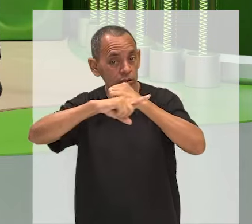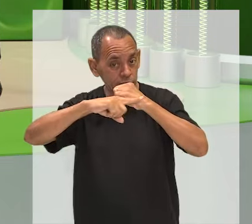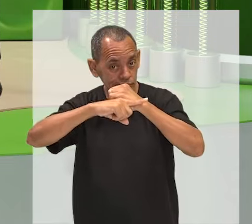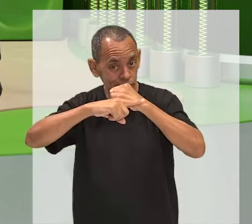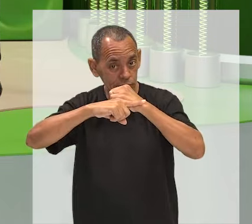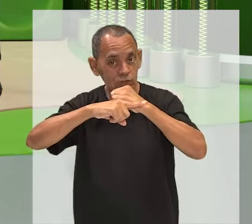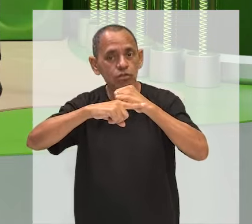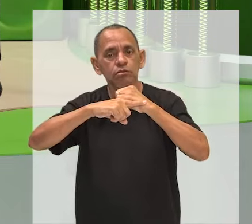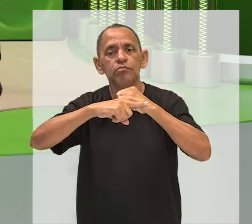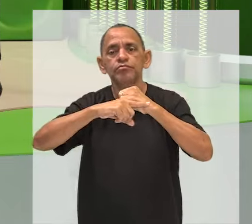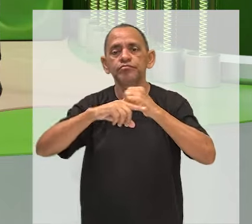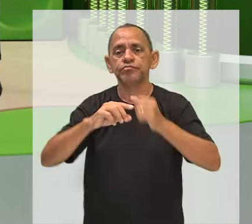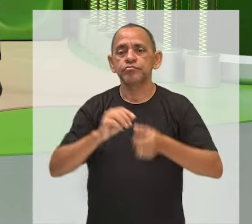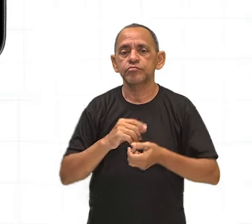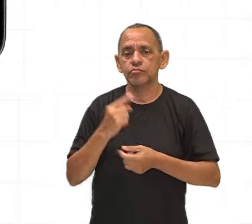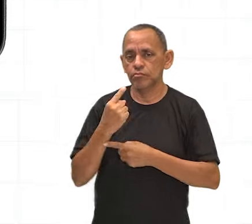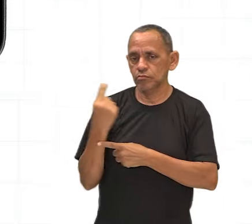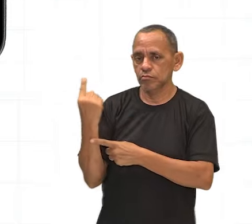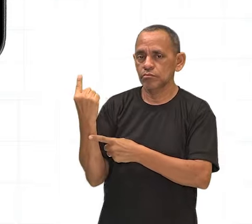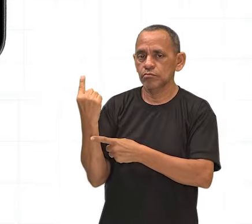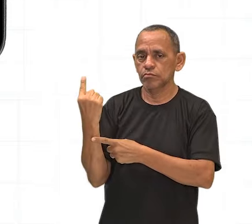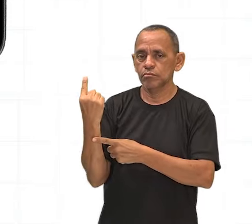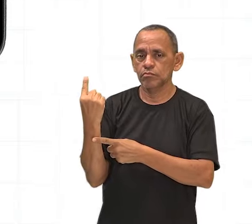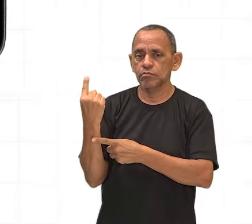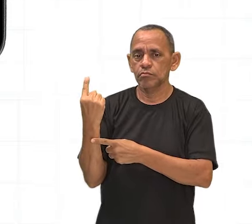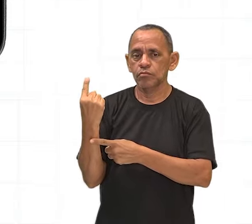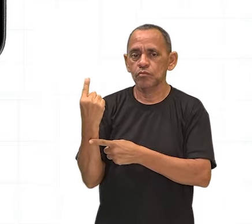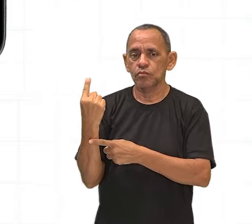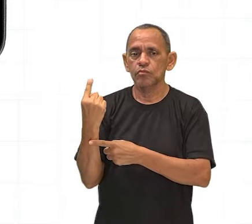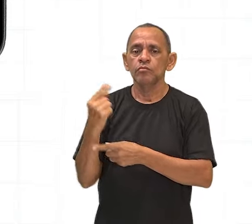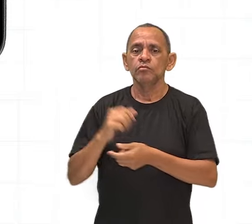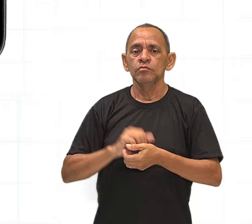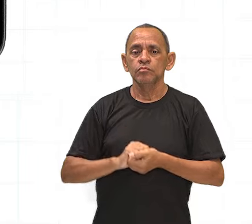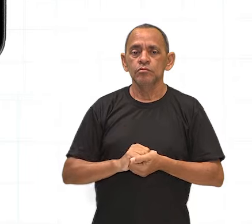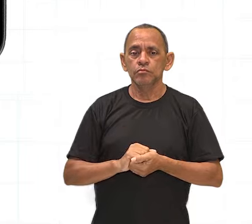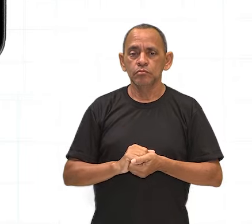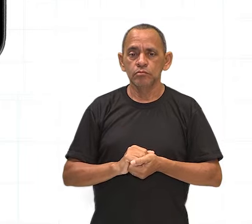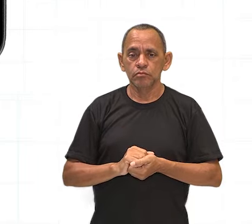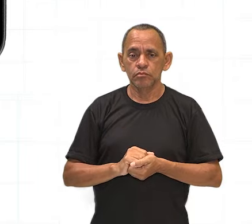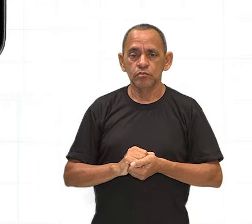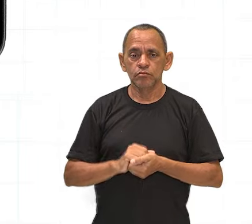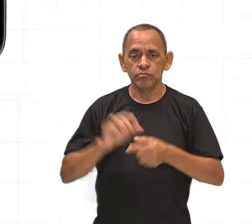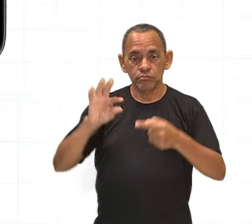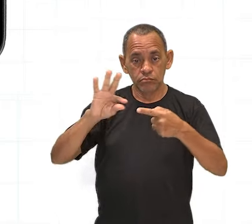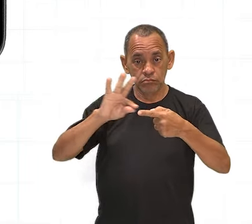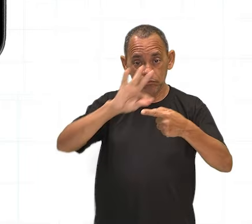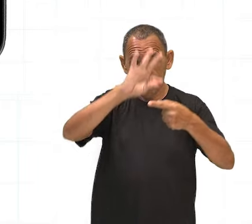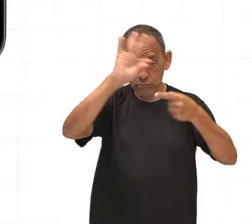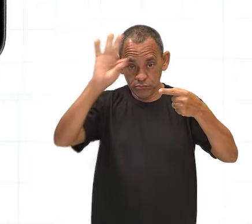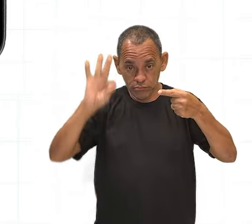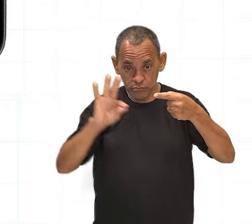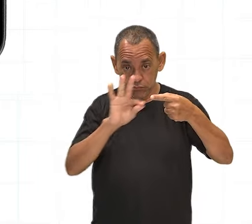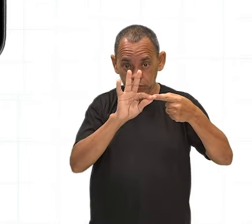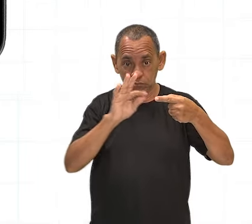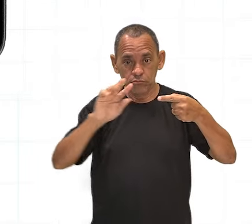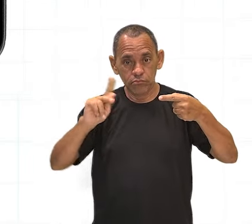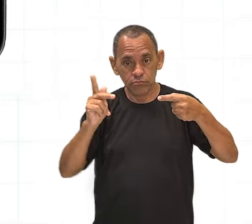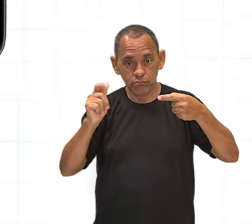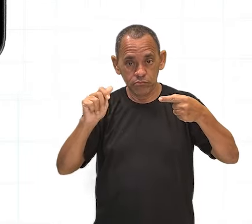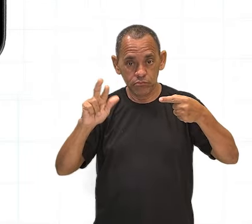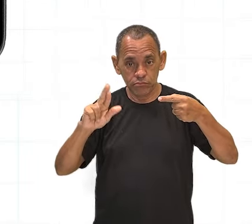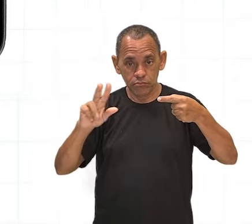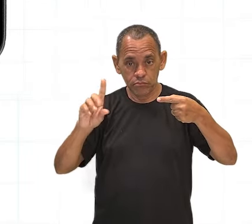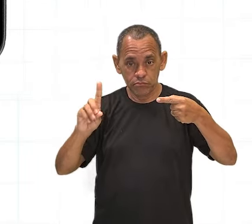enxerga, a gente pode enxergar melhor, né, as células de Hadley, que são essas que estão bem ao meio,